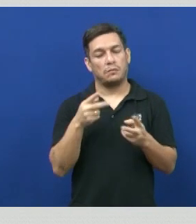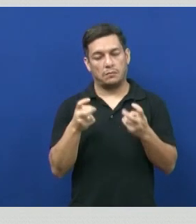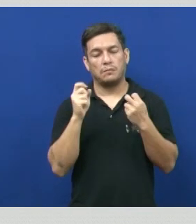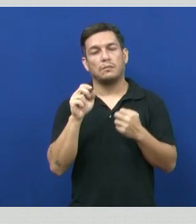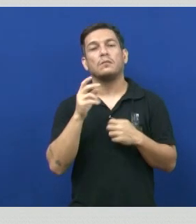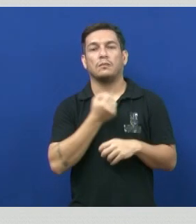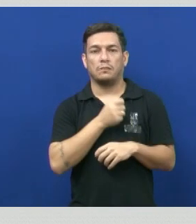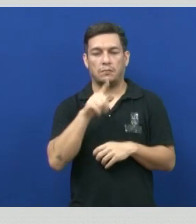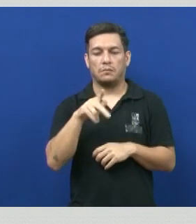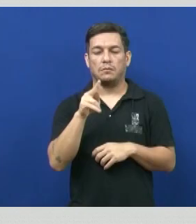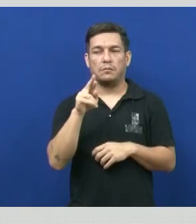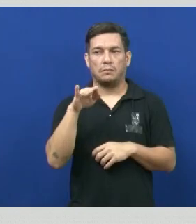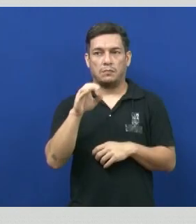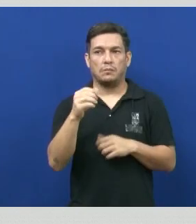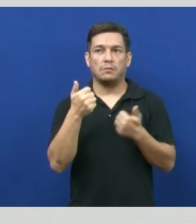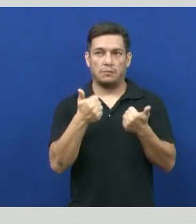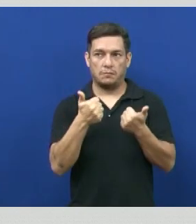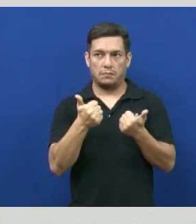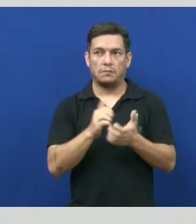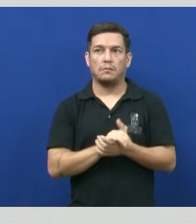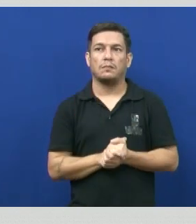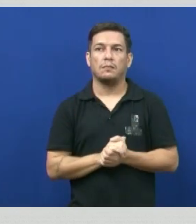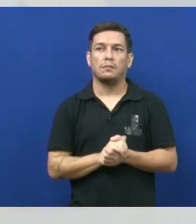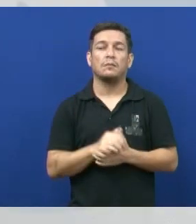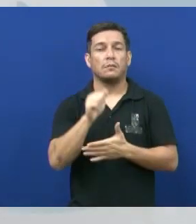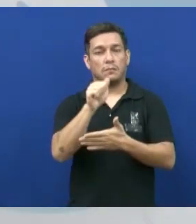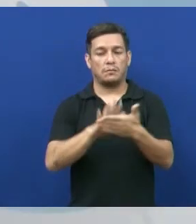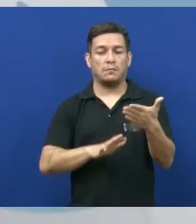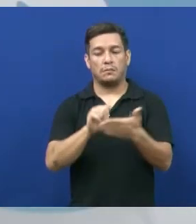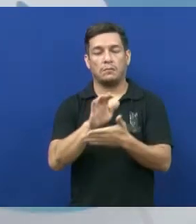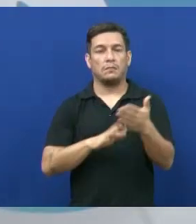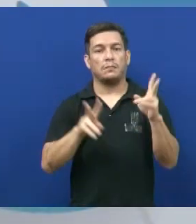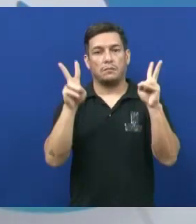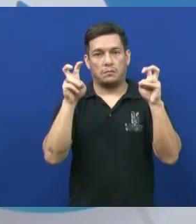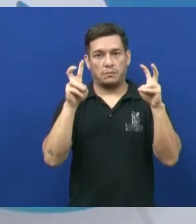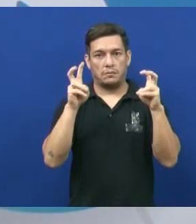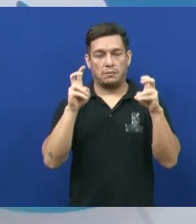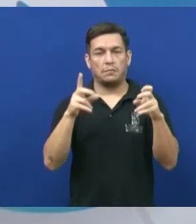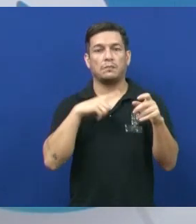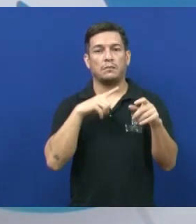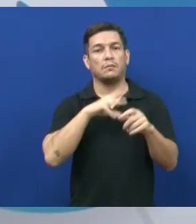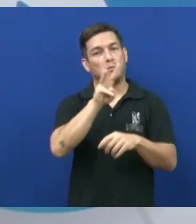esse número é primo. Tá bom, pessoal? As atividades sobre esse assunto estão na